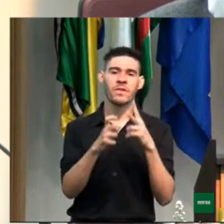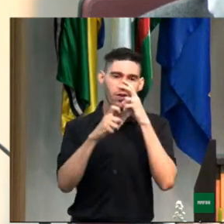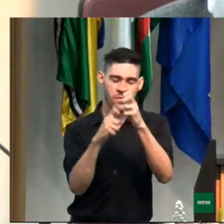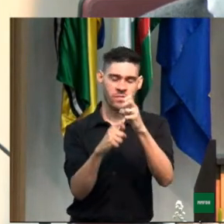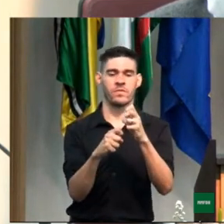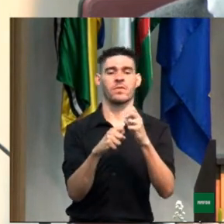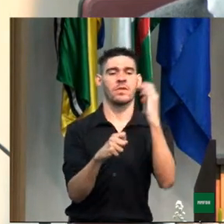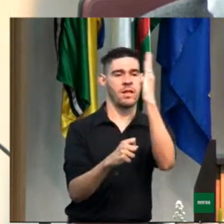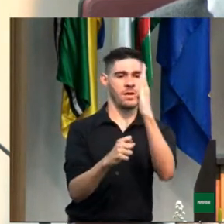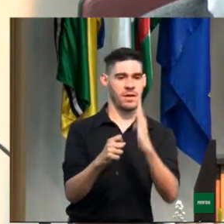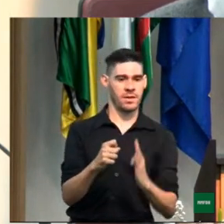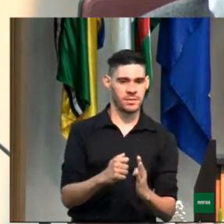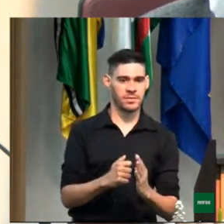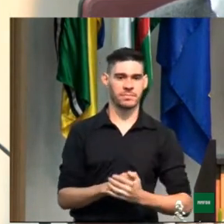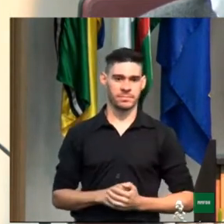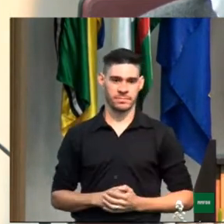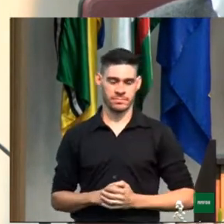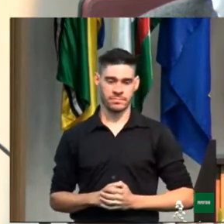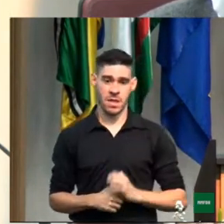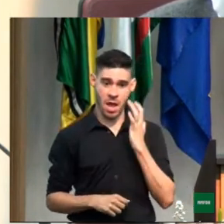gente tem que, aqui, nesse momento,